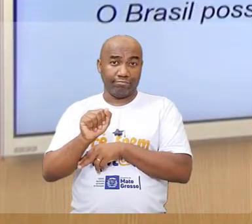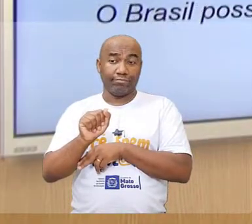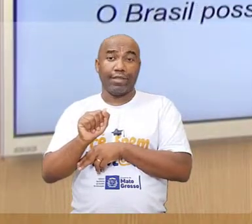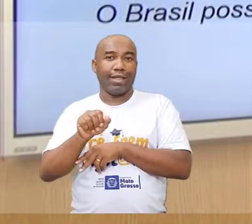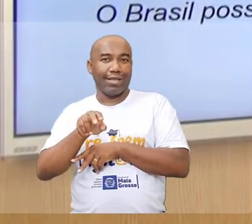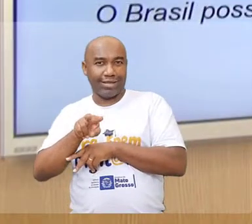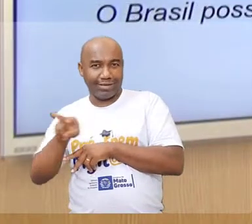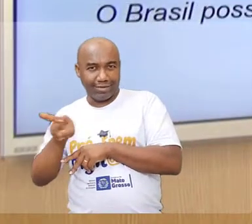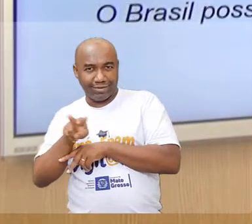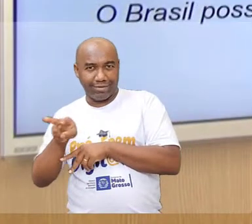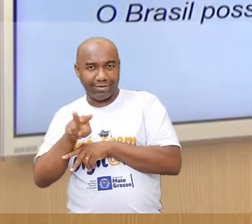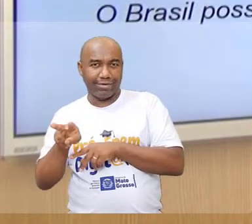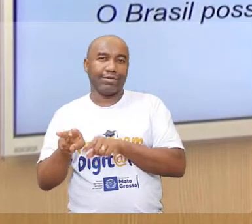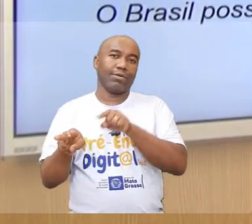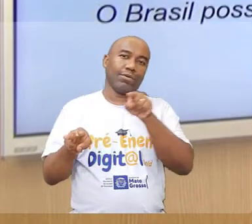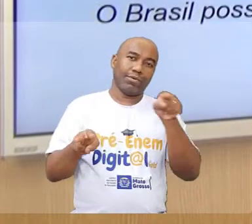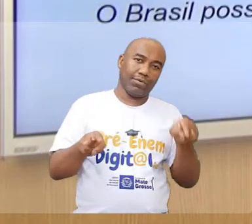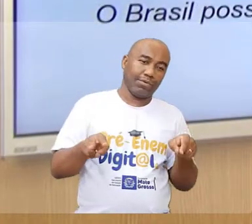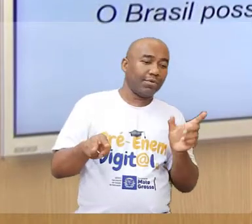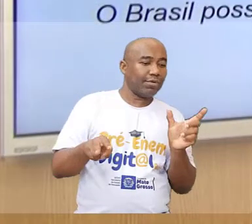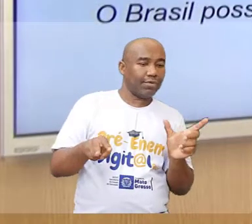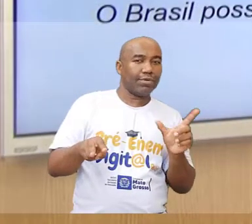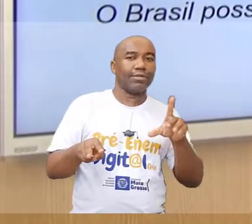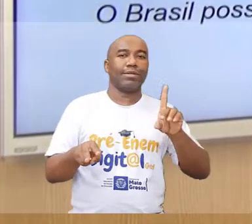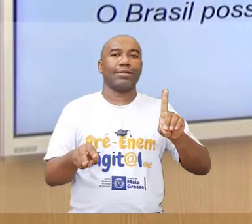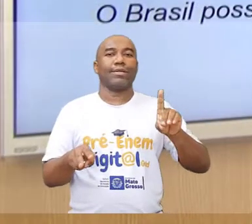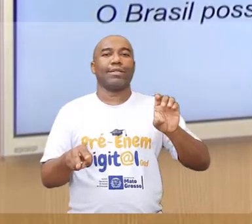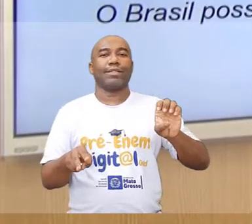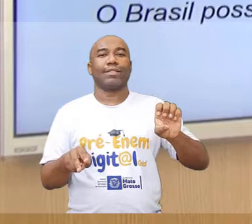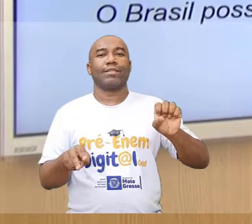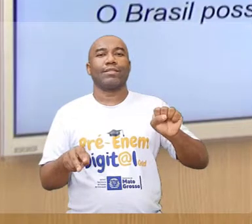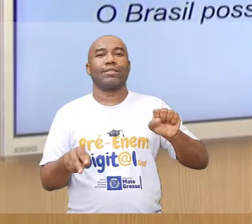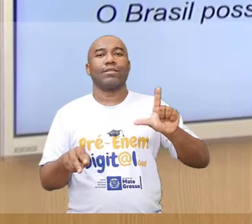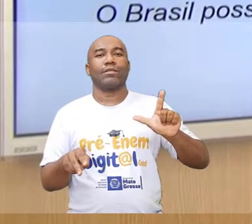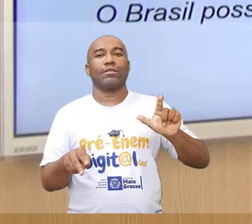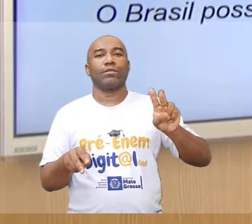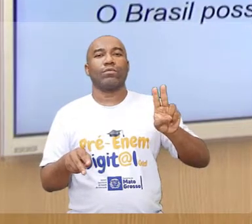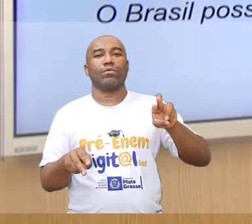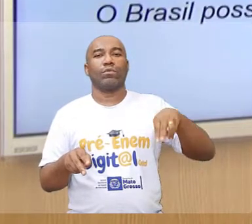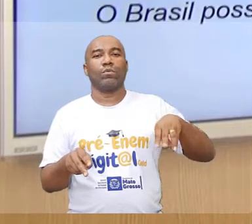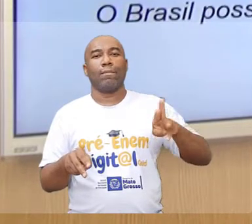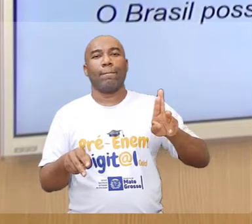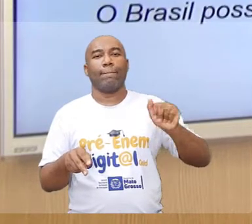Significa que eu estou dando uma maior ênfase à flora.